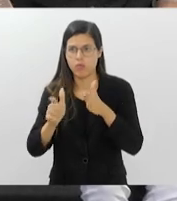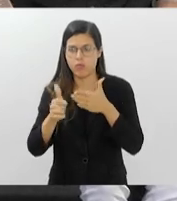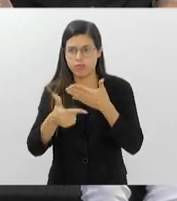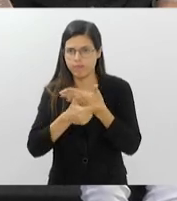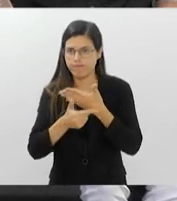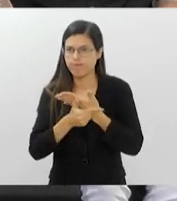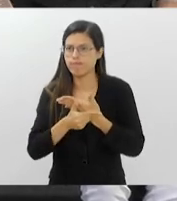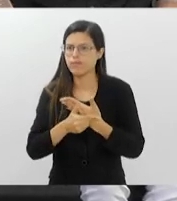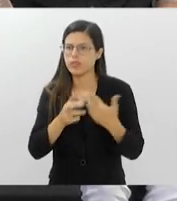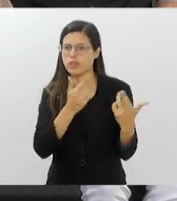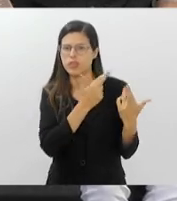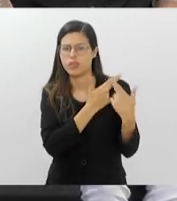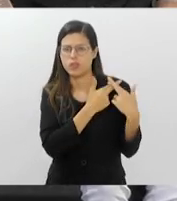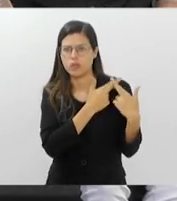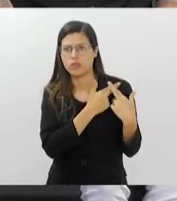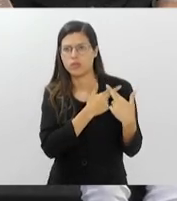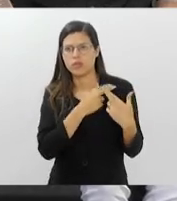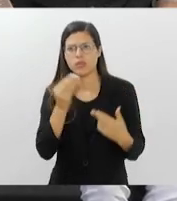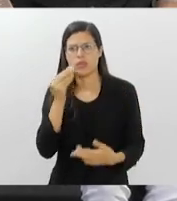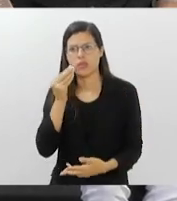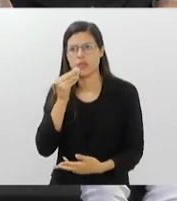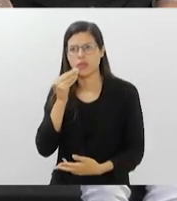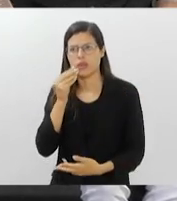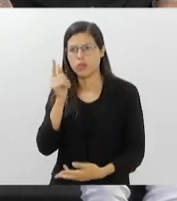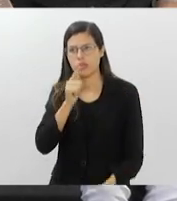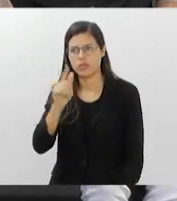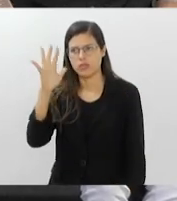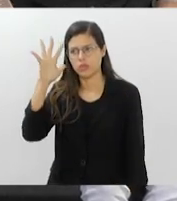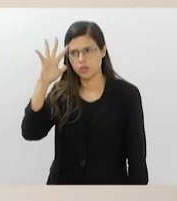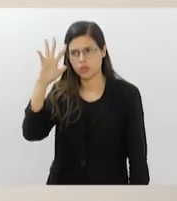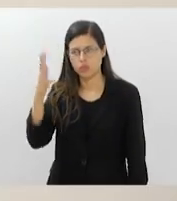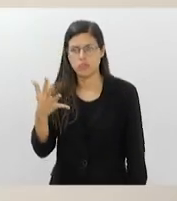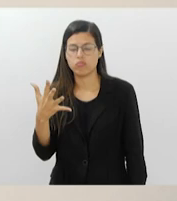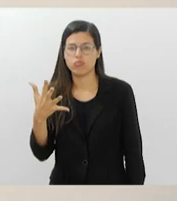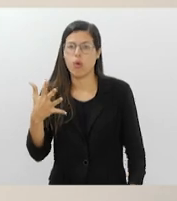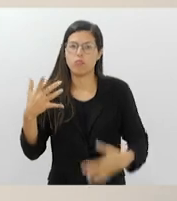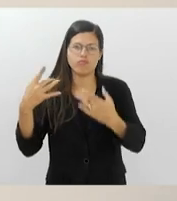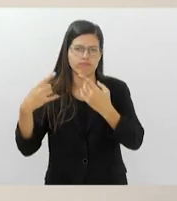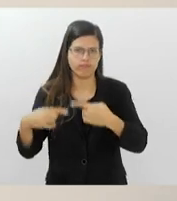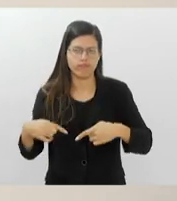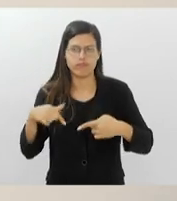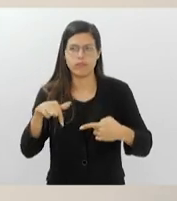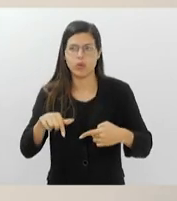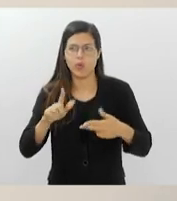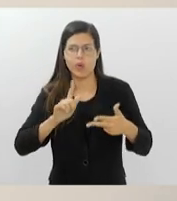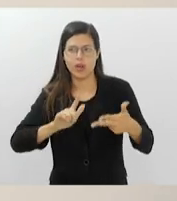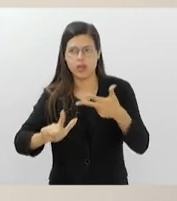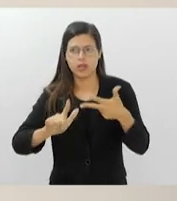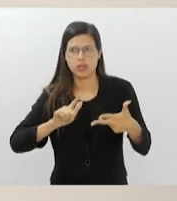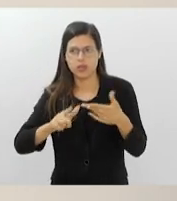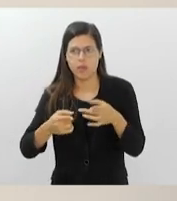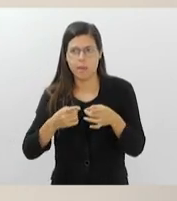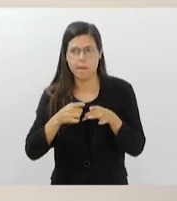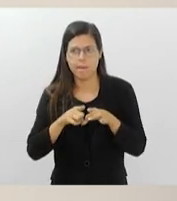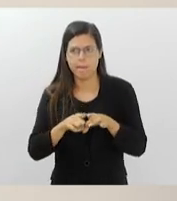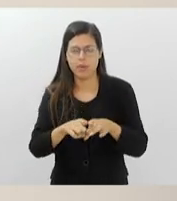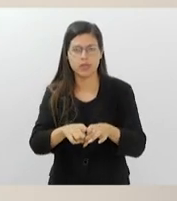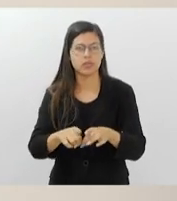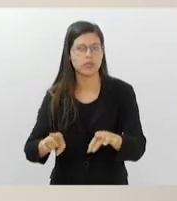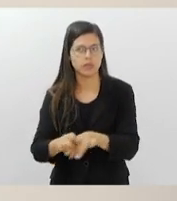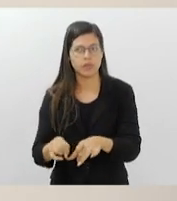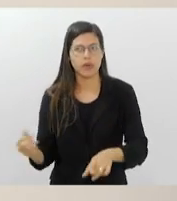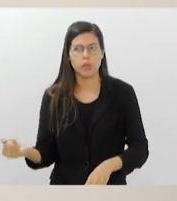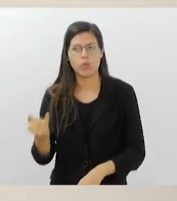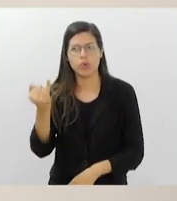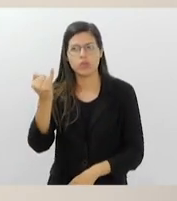responsabilidade essa busca por soluções diante de tantos desafios e os legislativo é um parceiro extremamente relevante por ser